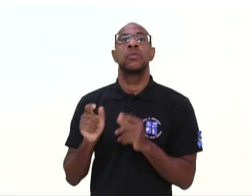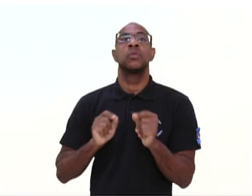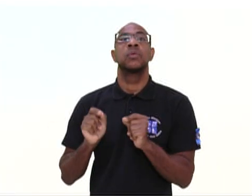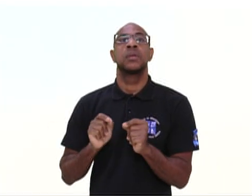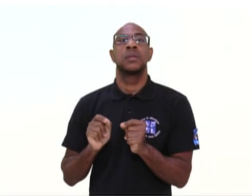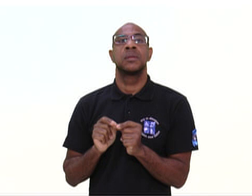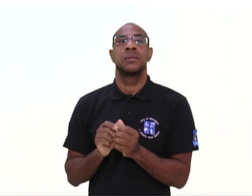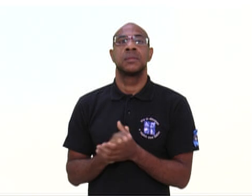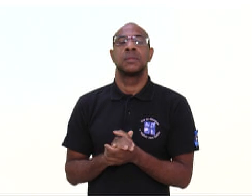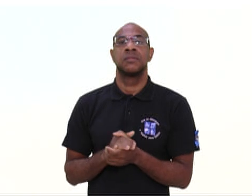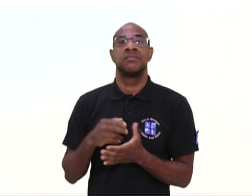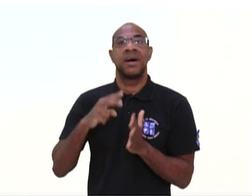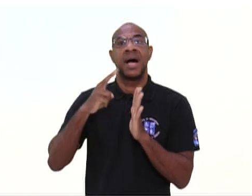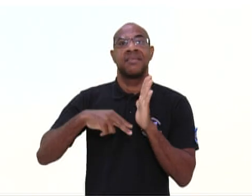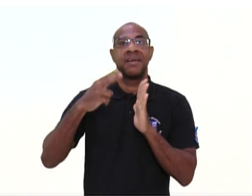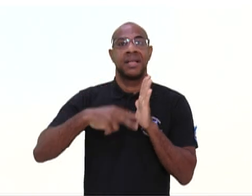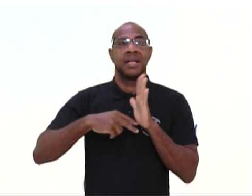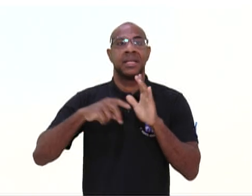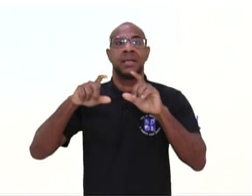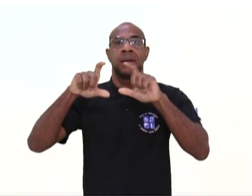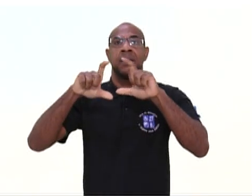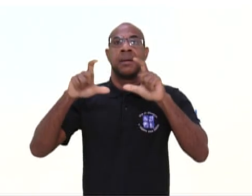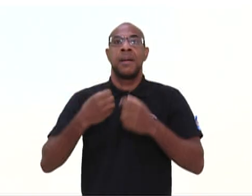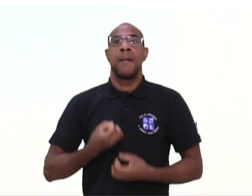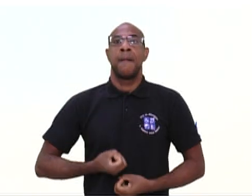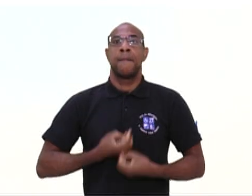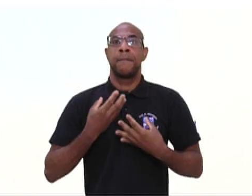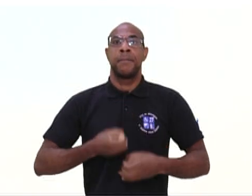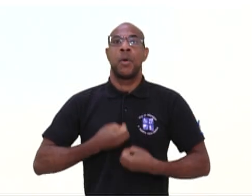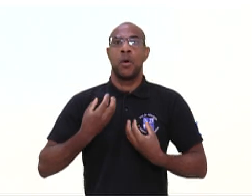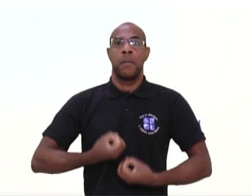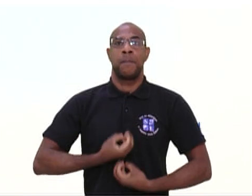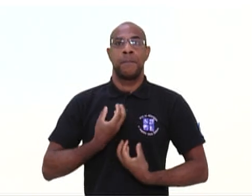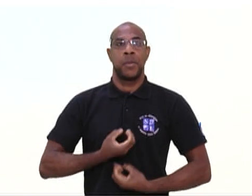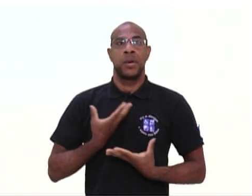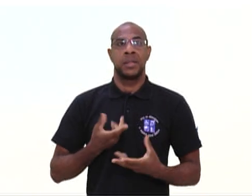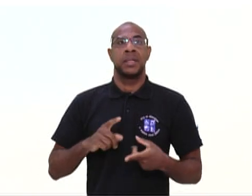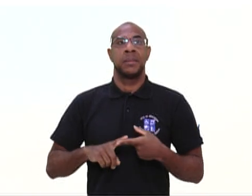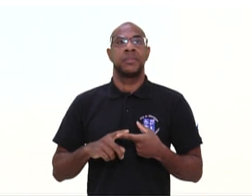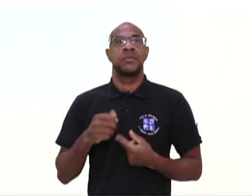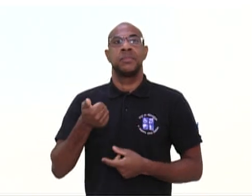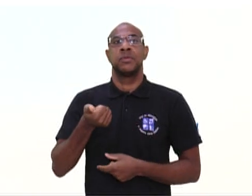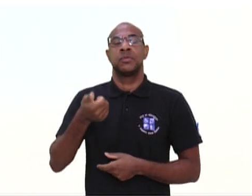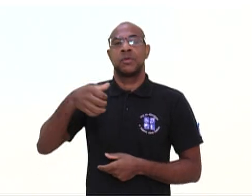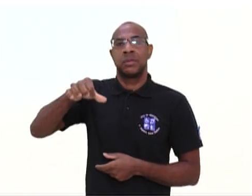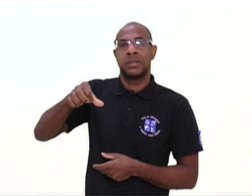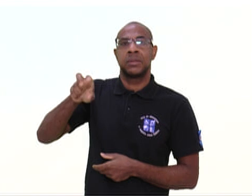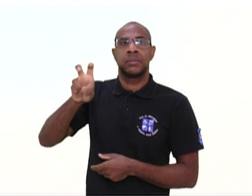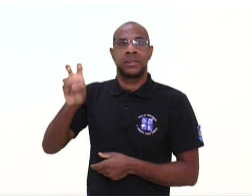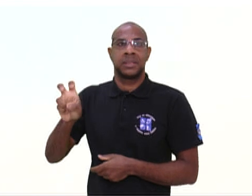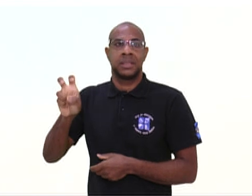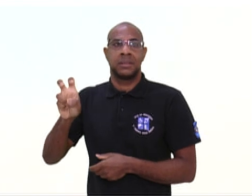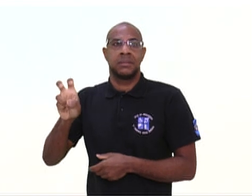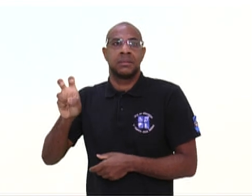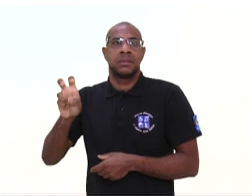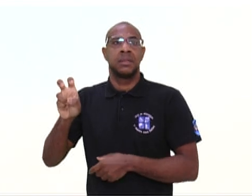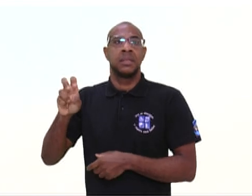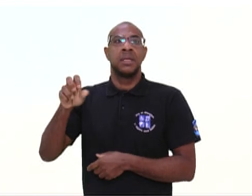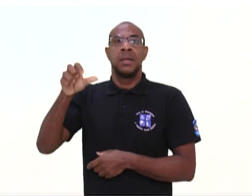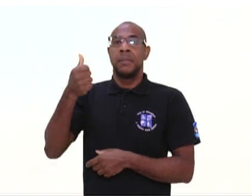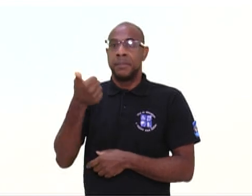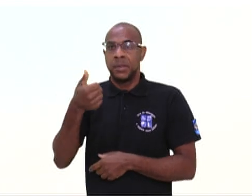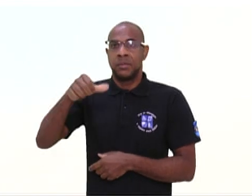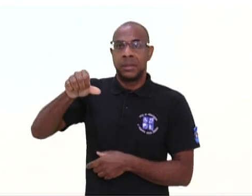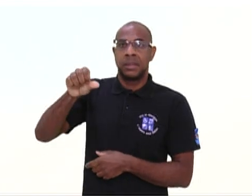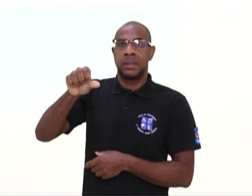A gente vai ler um fragmento de um poema chamado O Rio, de 1953. Num segundo movimento, a gente vai